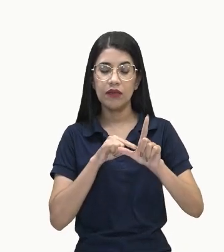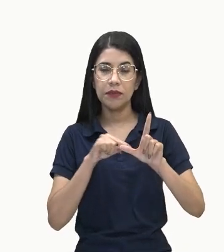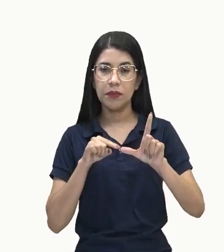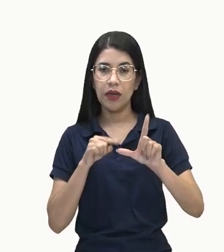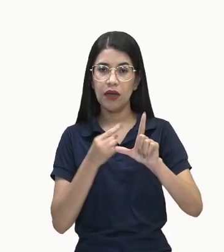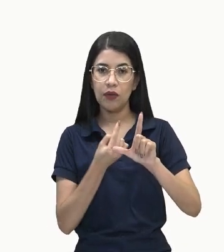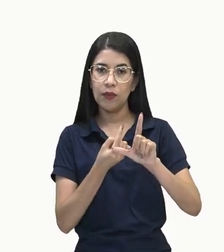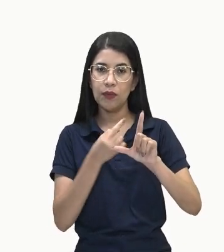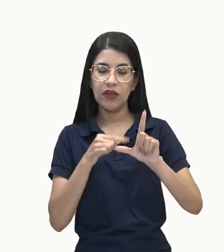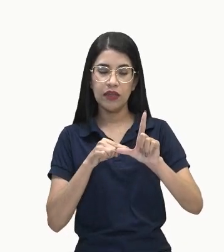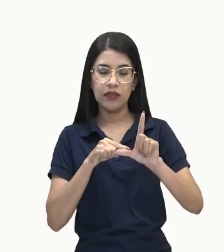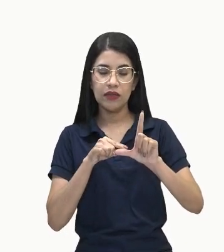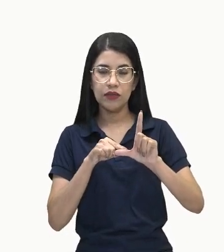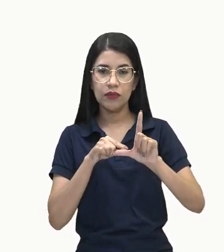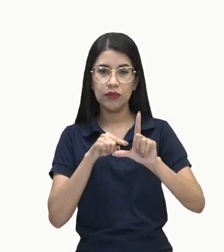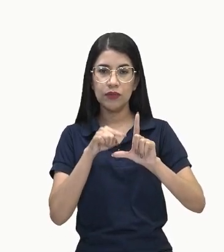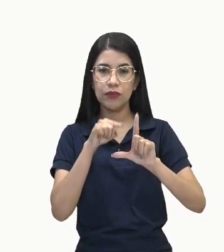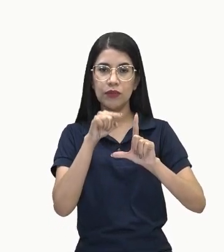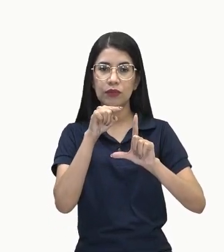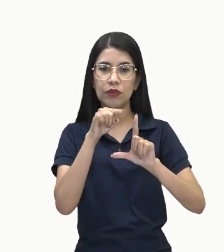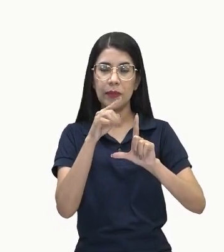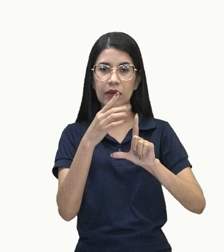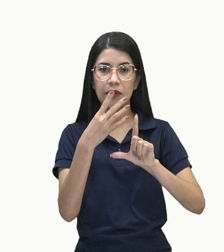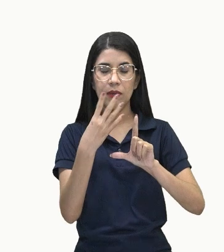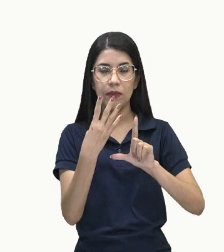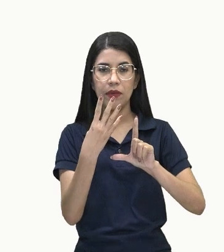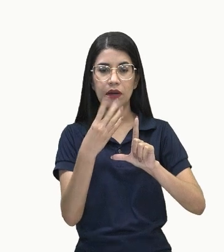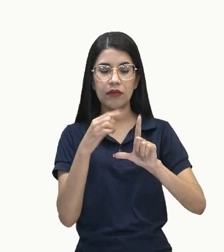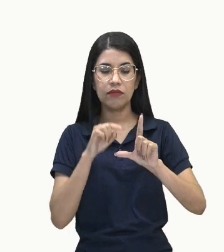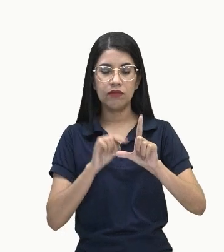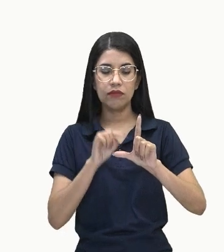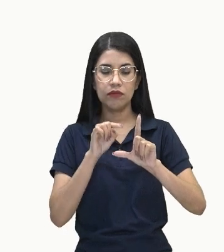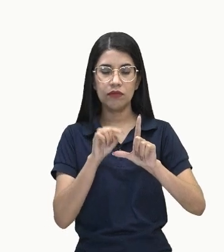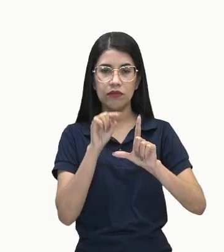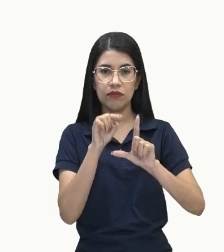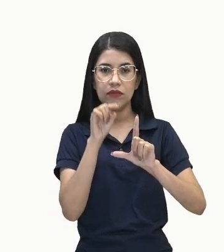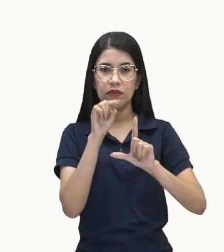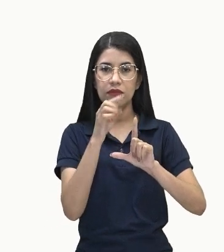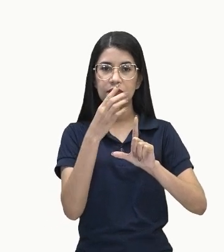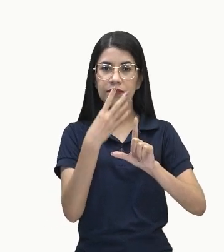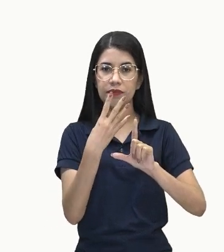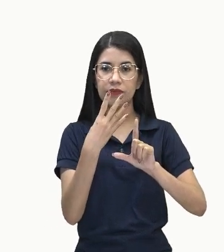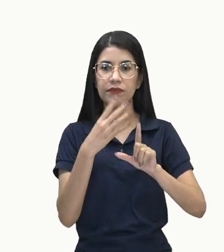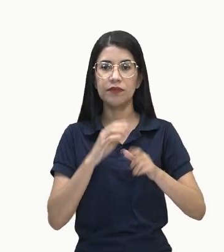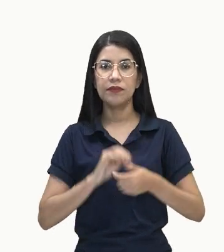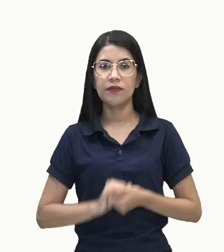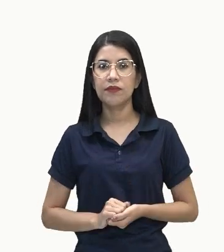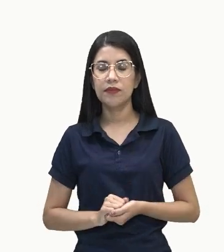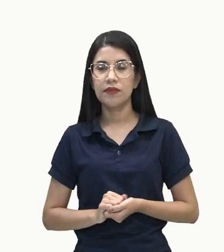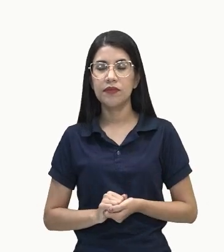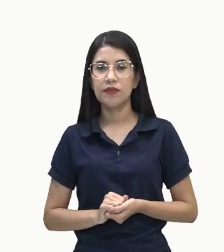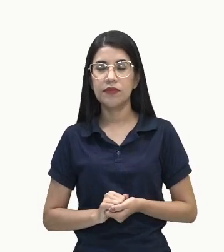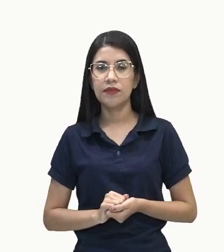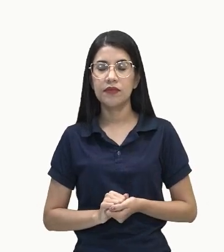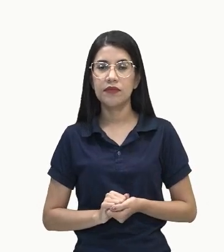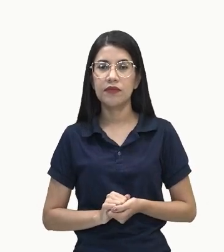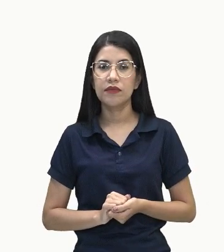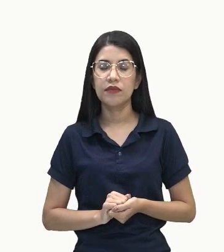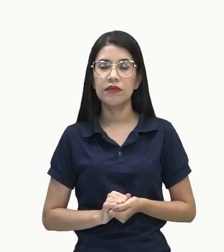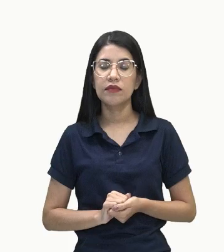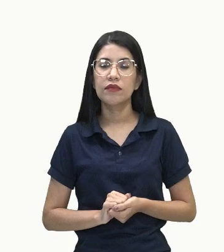direita e quando andar essa casa, ele vai subir 4 casas. Perfeito? Fazendo, então,